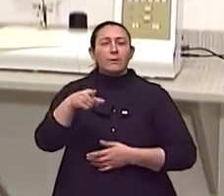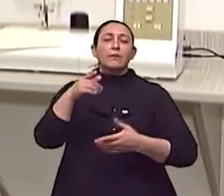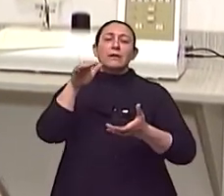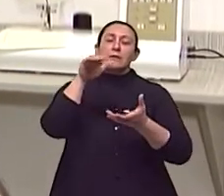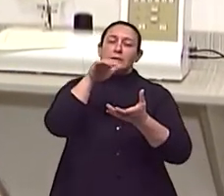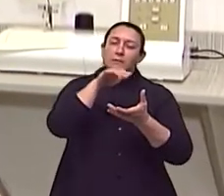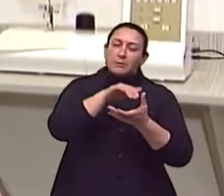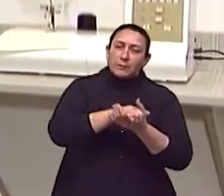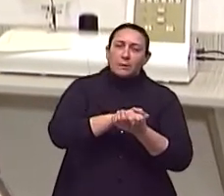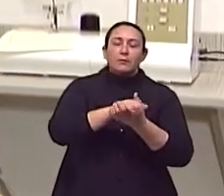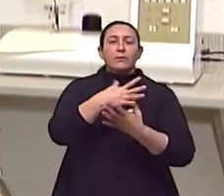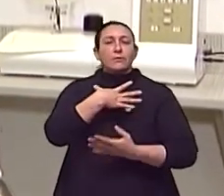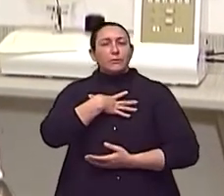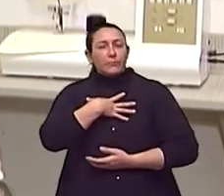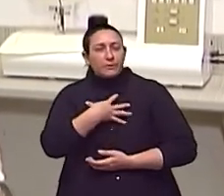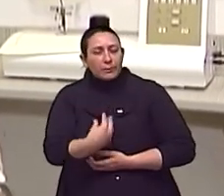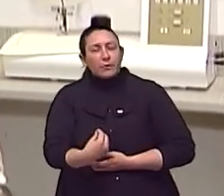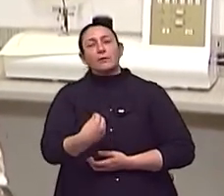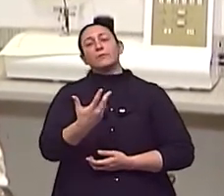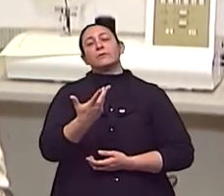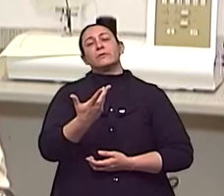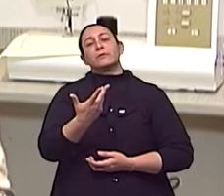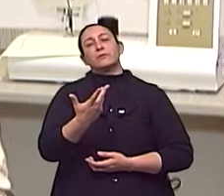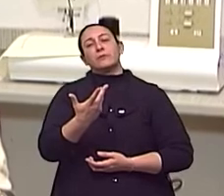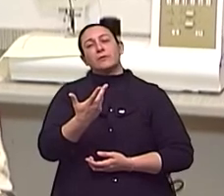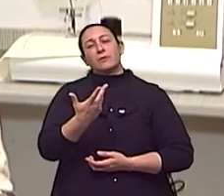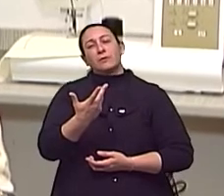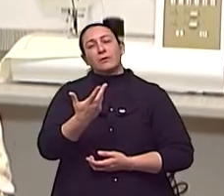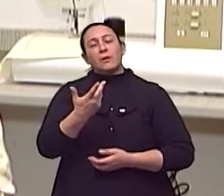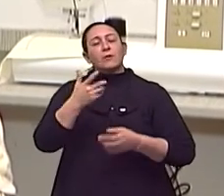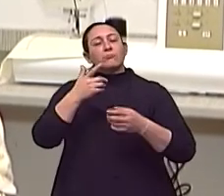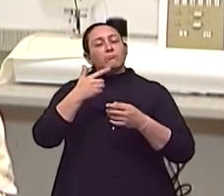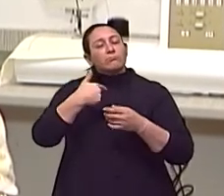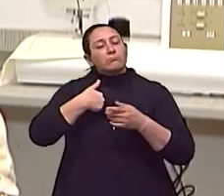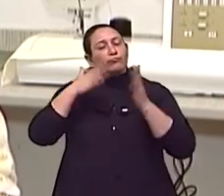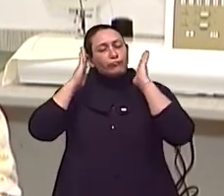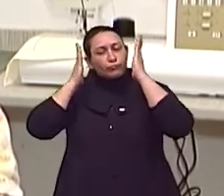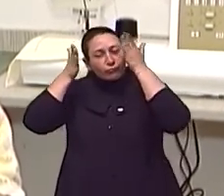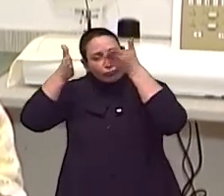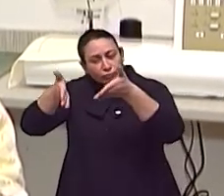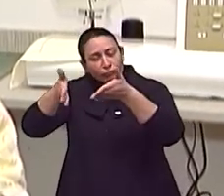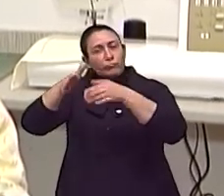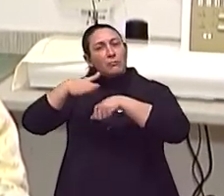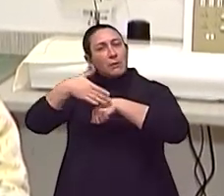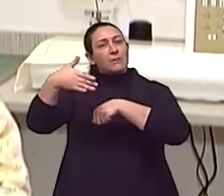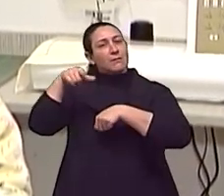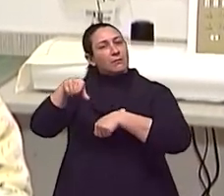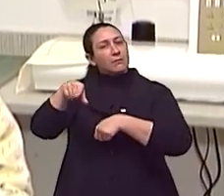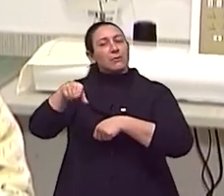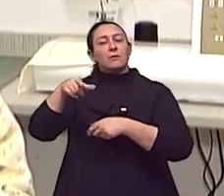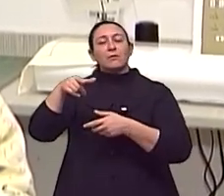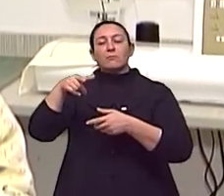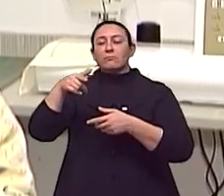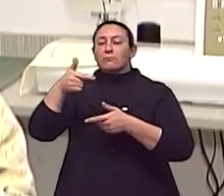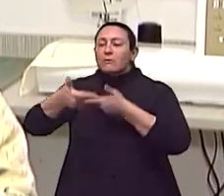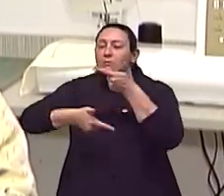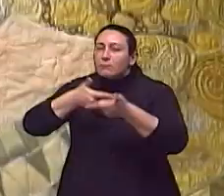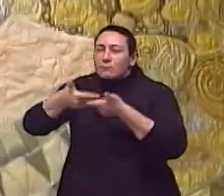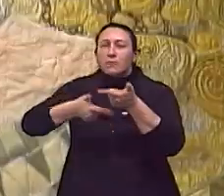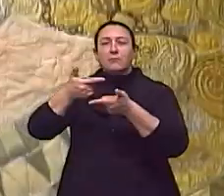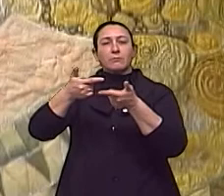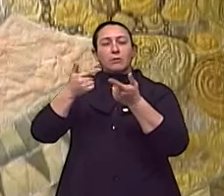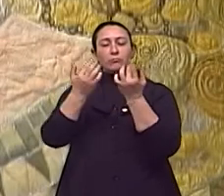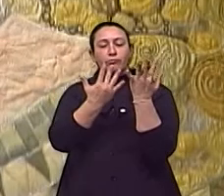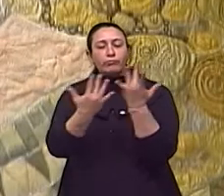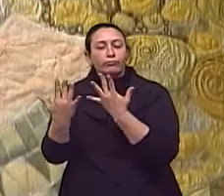casamento filhos tudo então a gente eu me dediquei mais a essa parte não é de